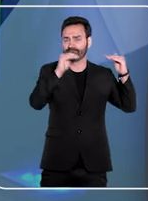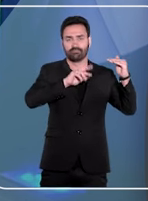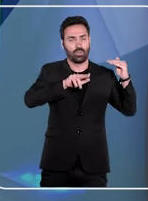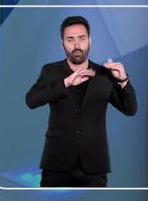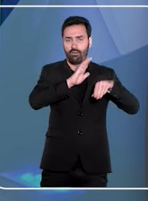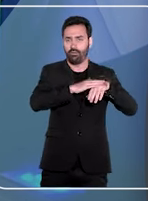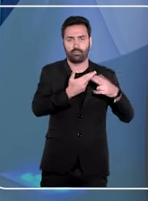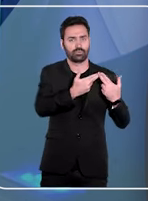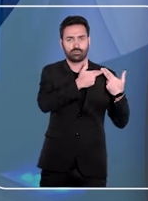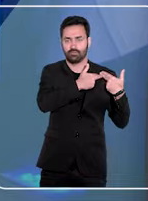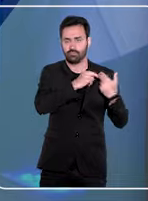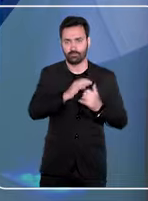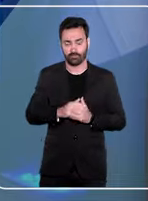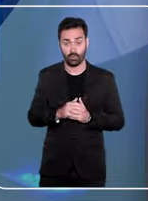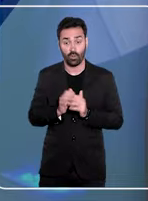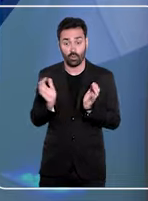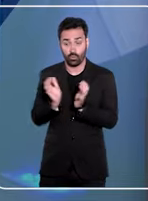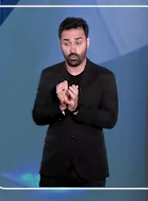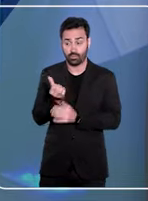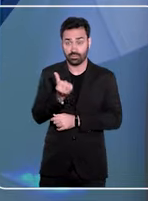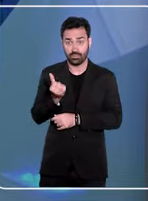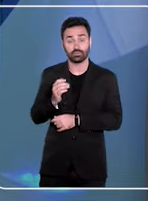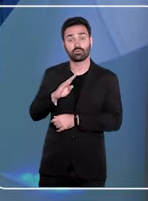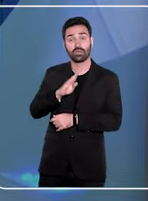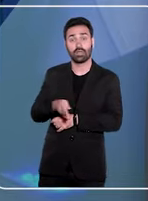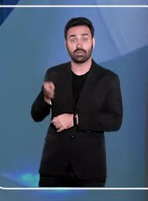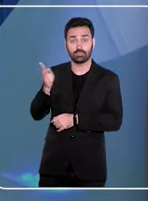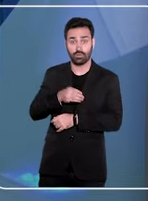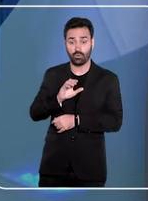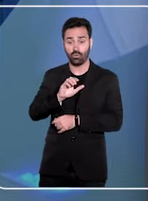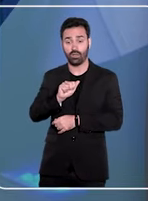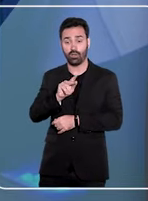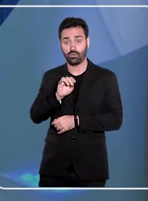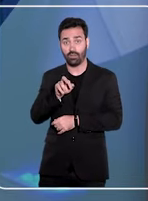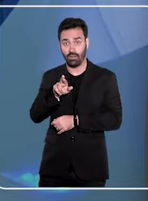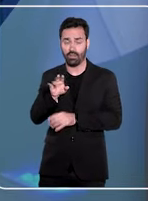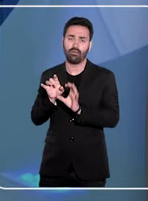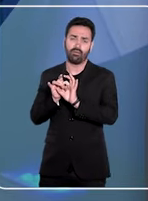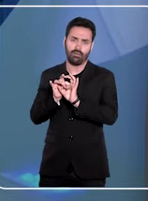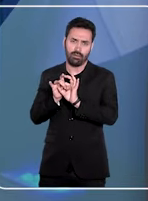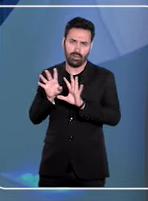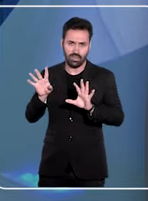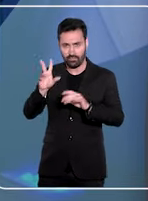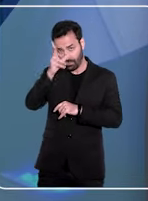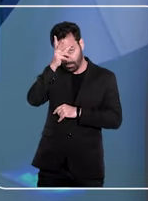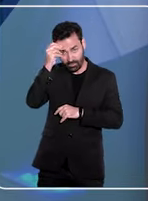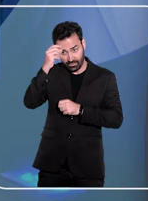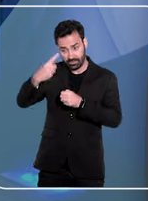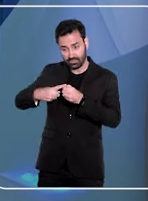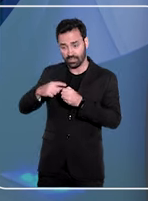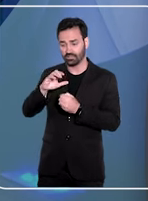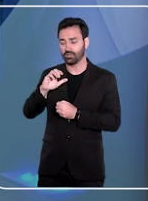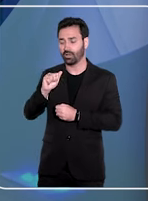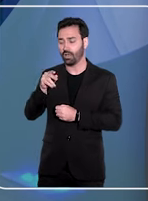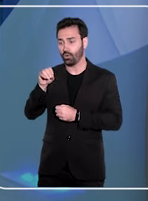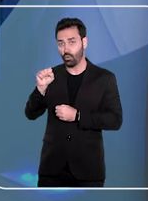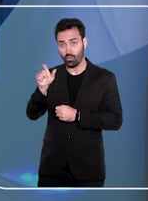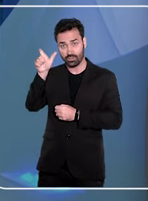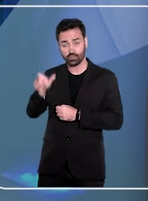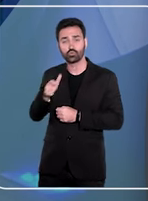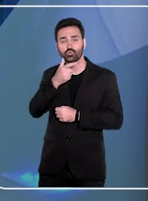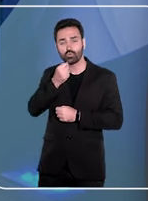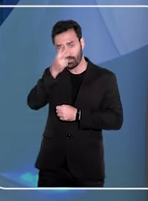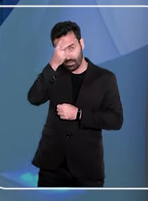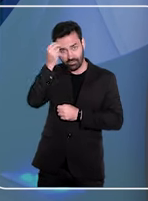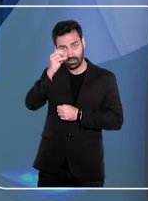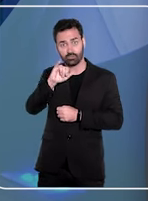respectivo tribunal. Já a sexta turma revogou medida cautelar e autorizou que o prefeito de Canoas, no Rio Grande do Sul, Jairo Jorge da